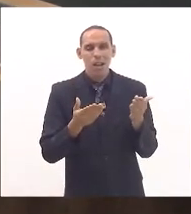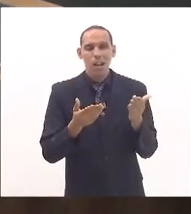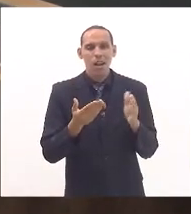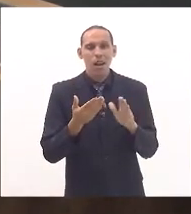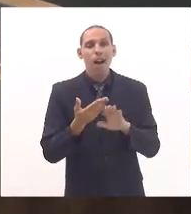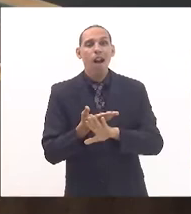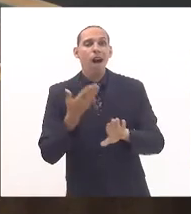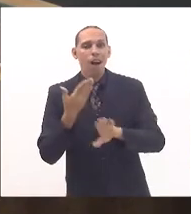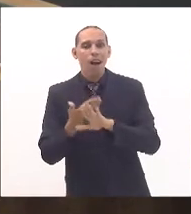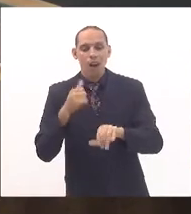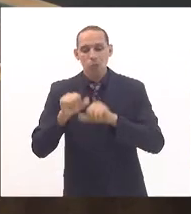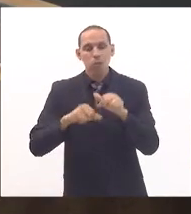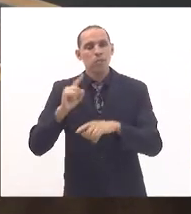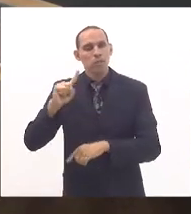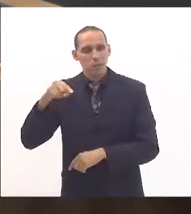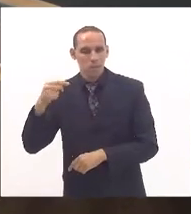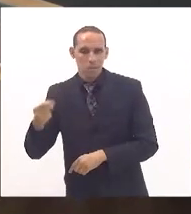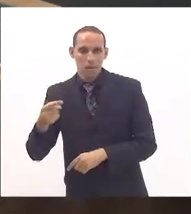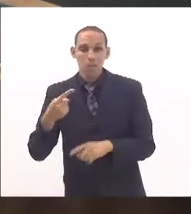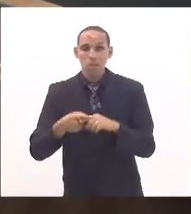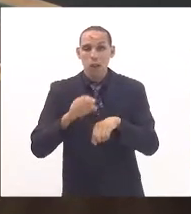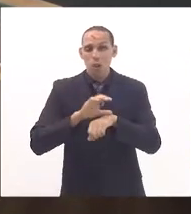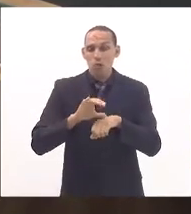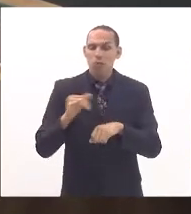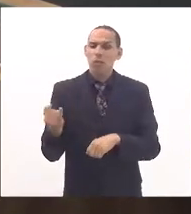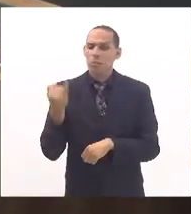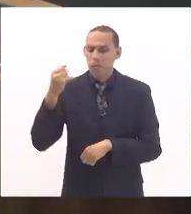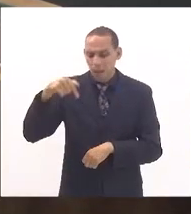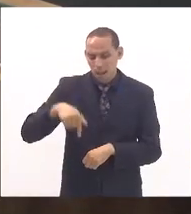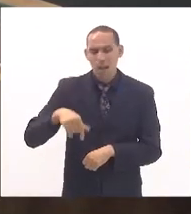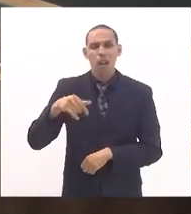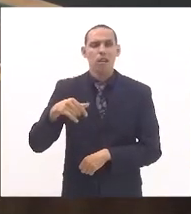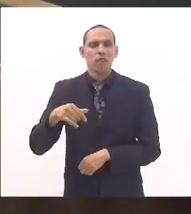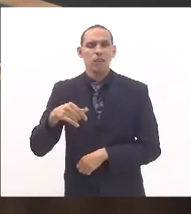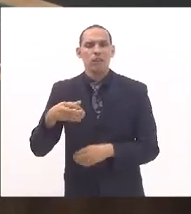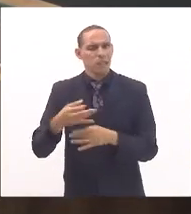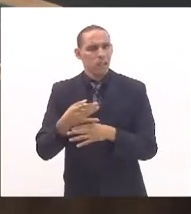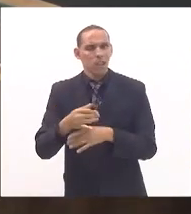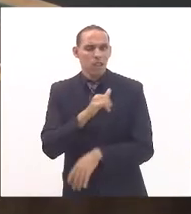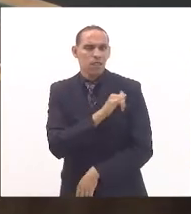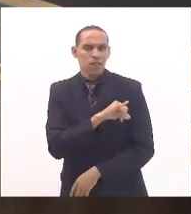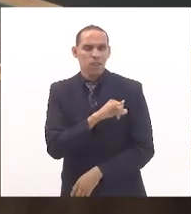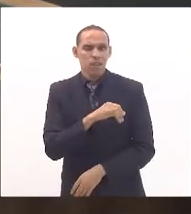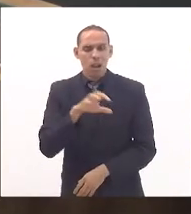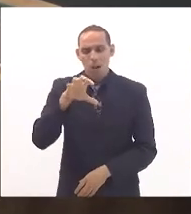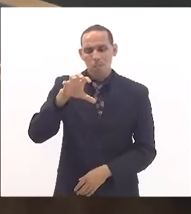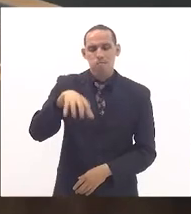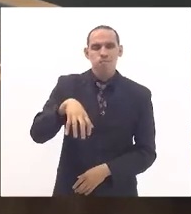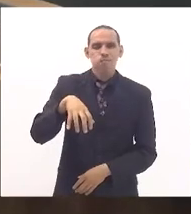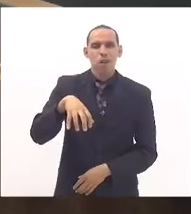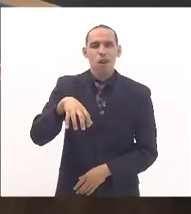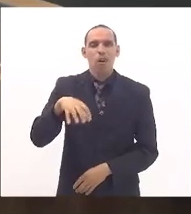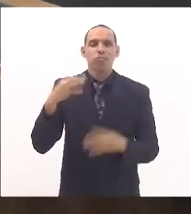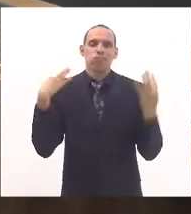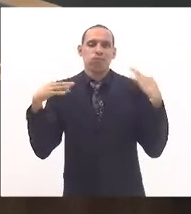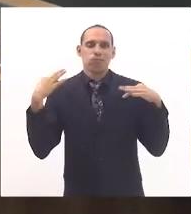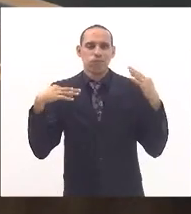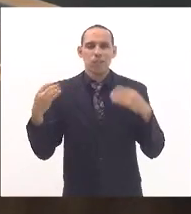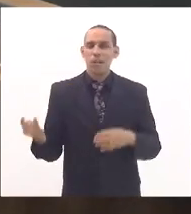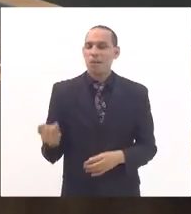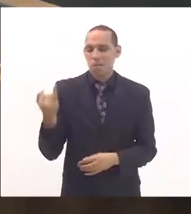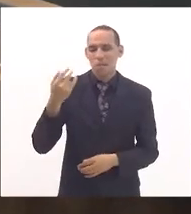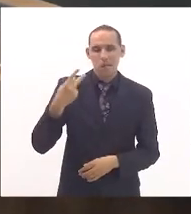nesse curso, que é um curso tão importante, que está localizado aqui na cidade do Rio de Janeiro, num dos polos turísticos mais importantes do